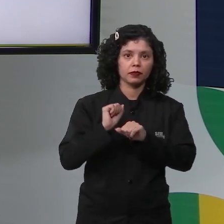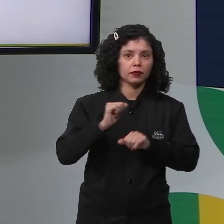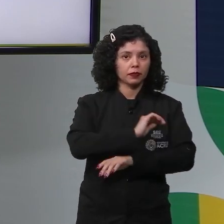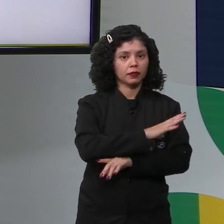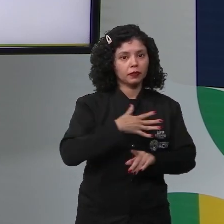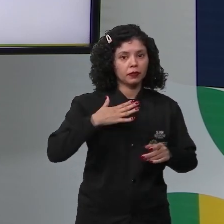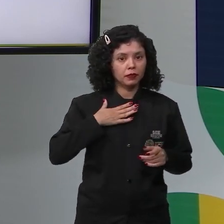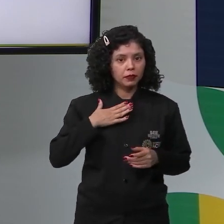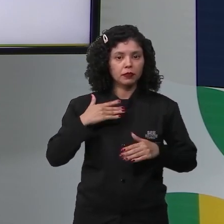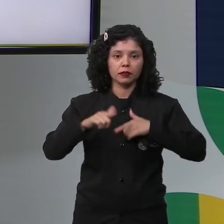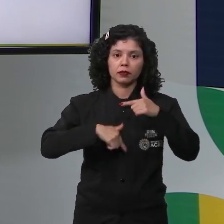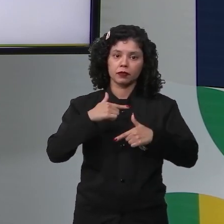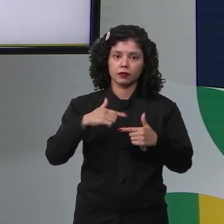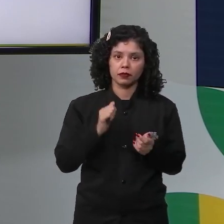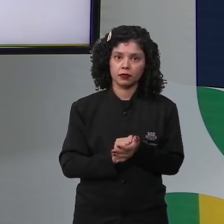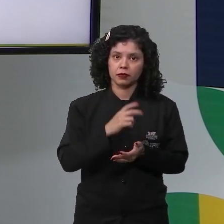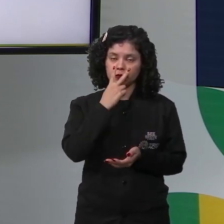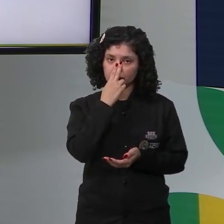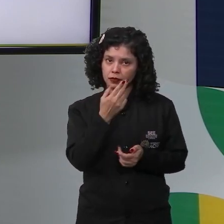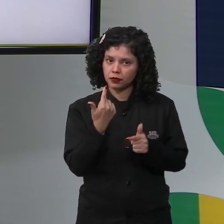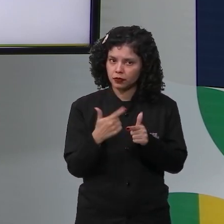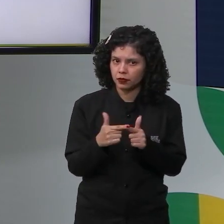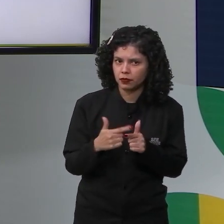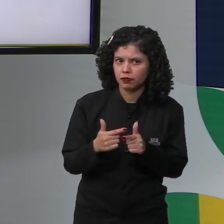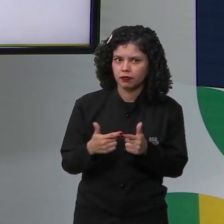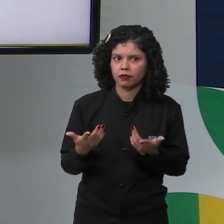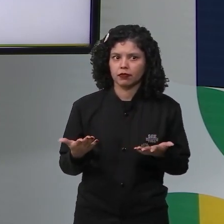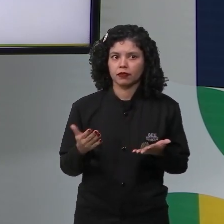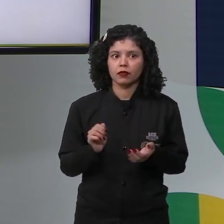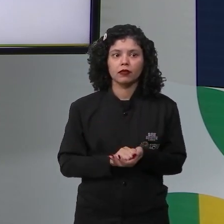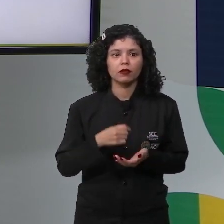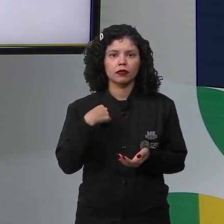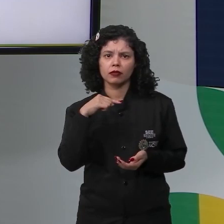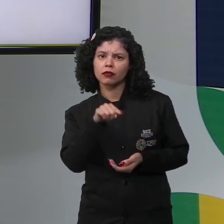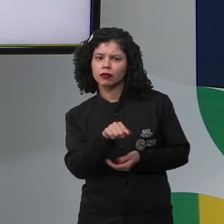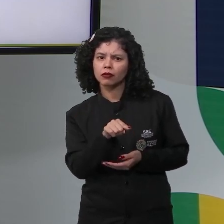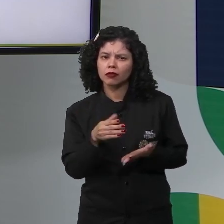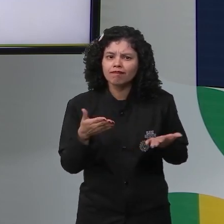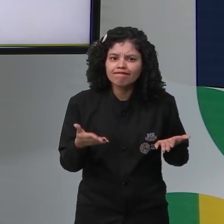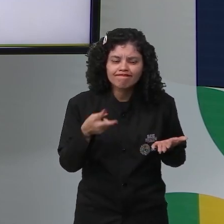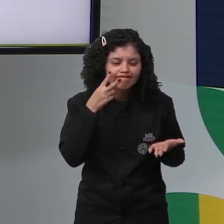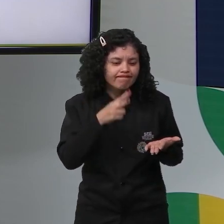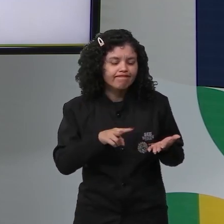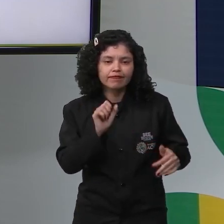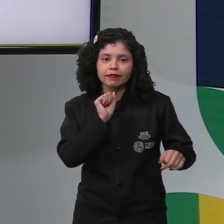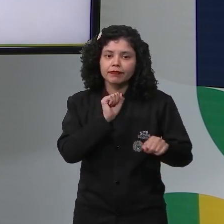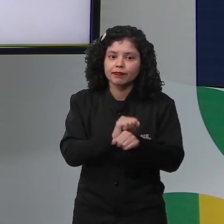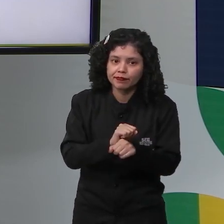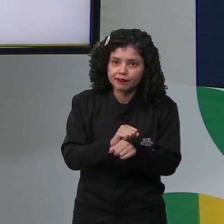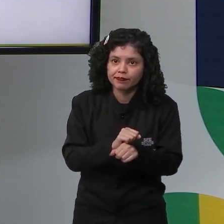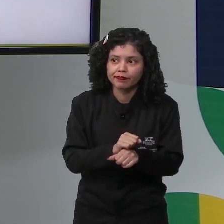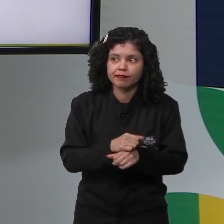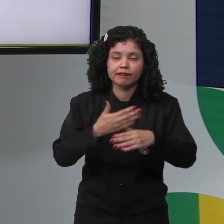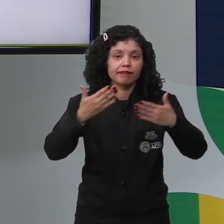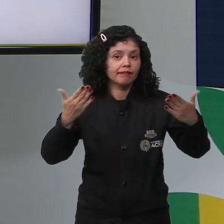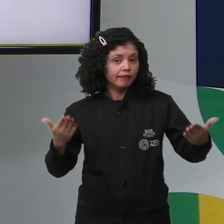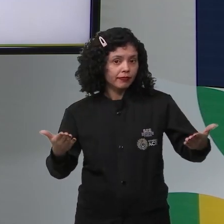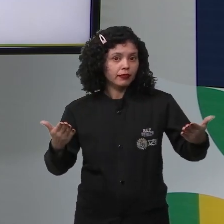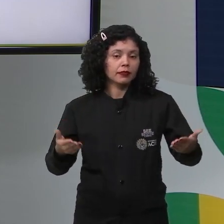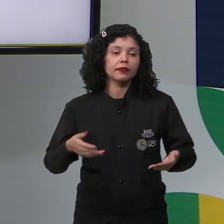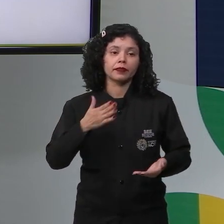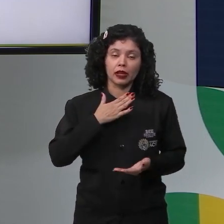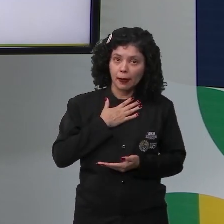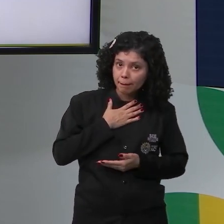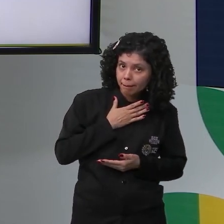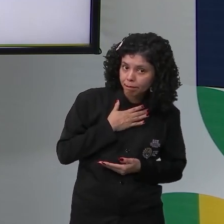de trabalho, o meu carro apresenta um defeito. E esse defeito fez com que o carro parasse. As